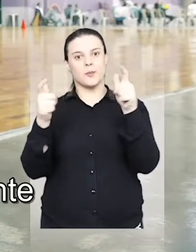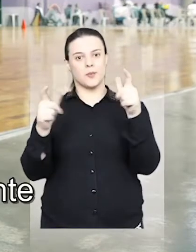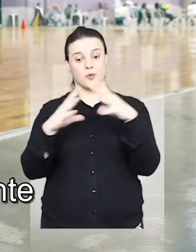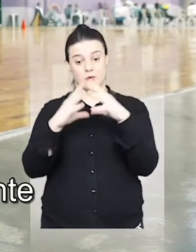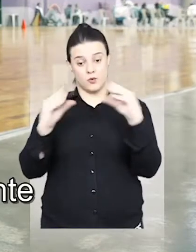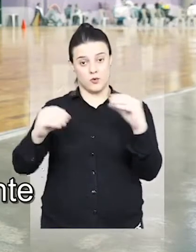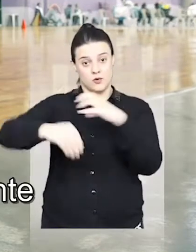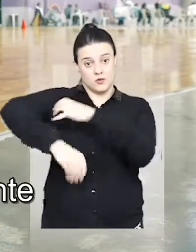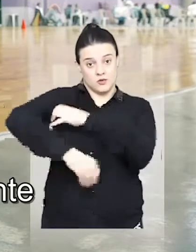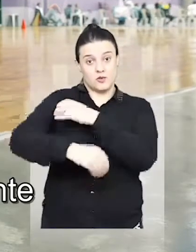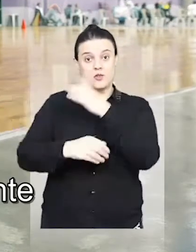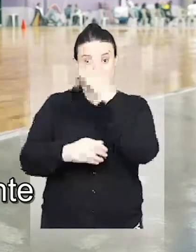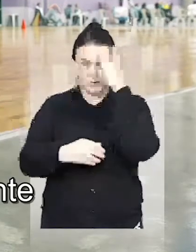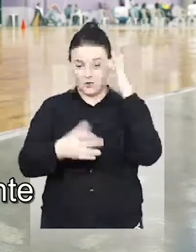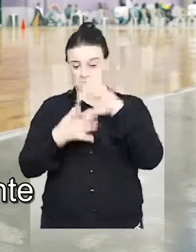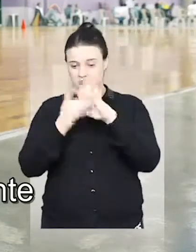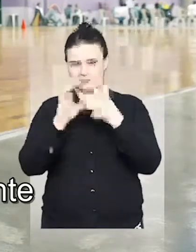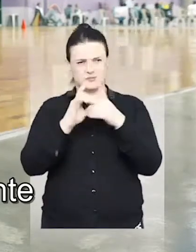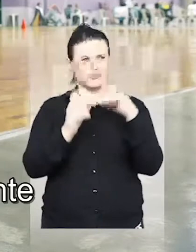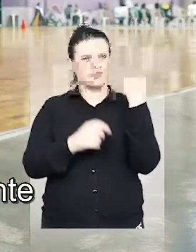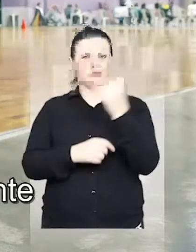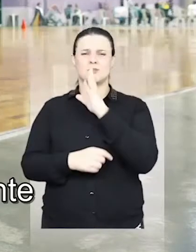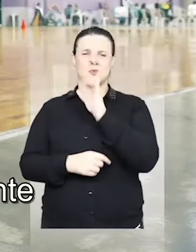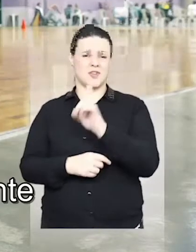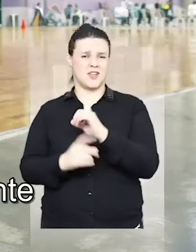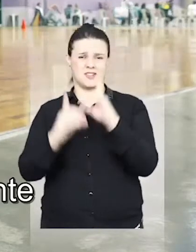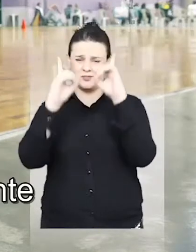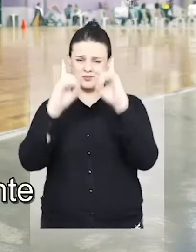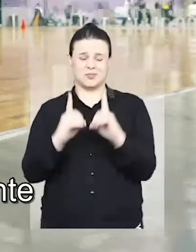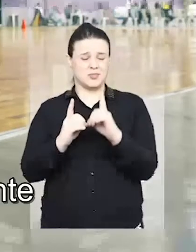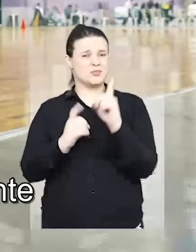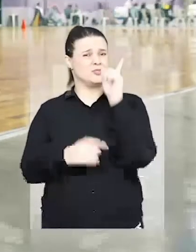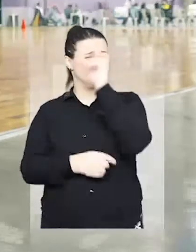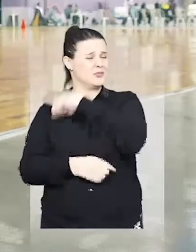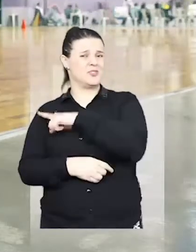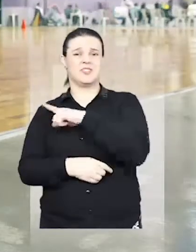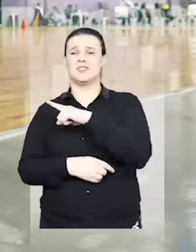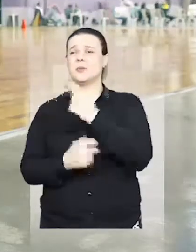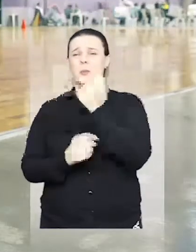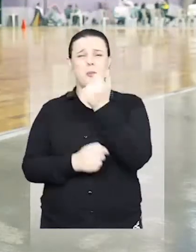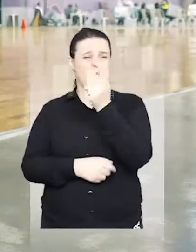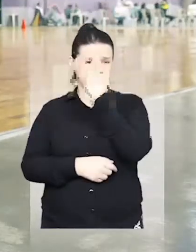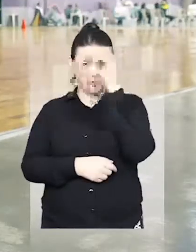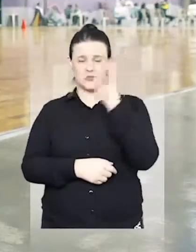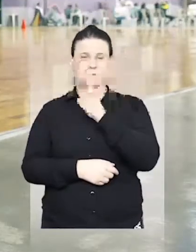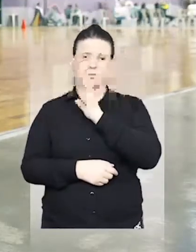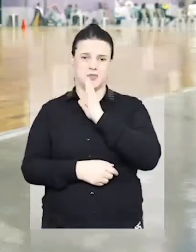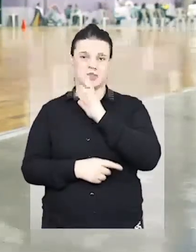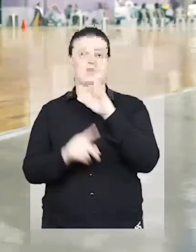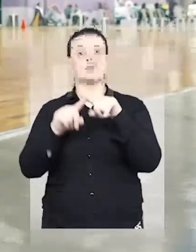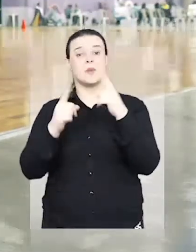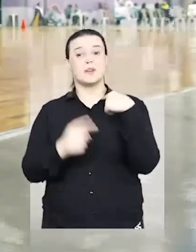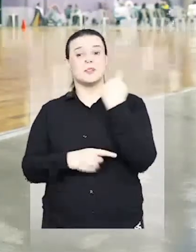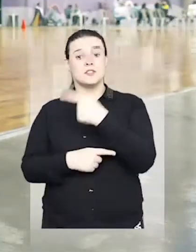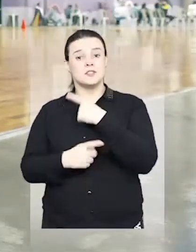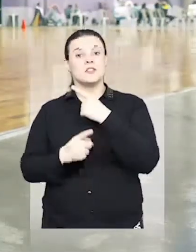o rugby olímpico o pessoal dificilmente conhece, né? O paralímpico então poucas pessoas conhecem, mas a gente está numa crescente muito